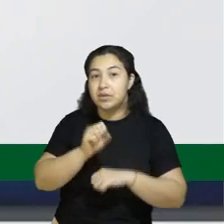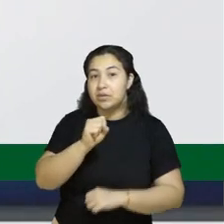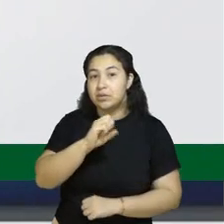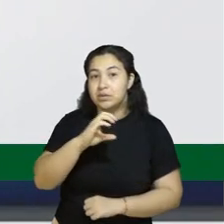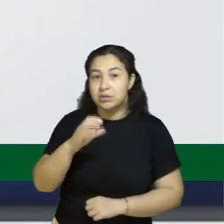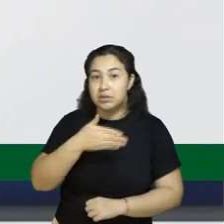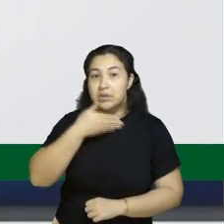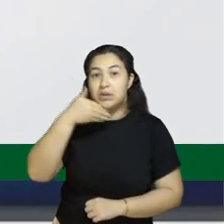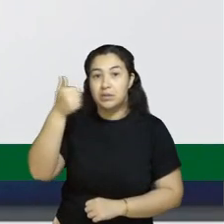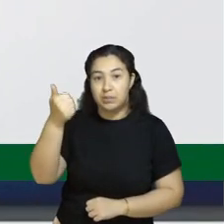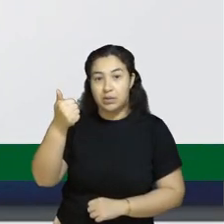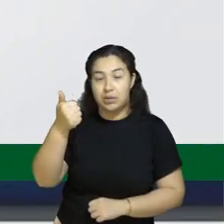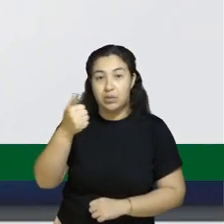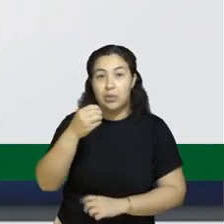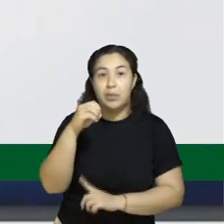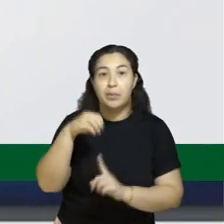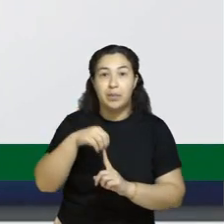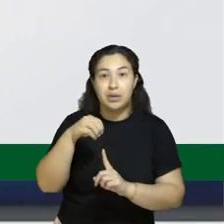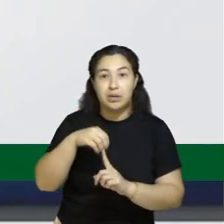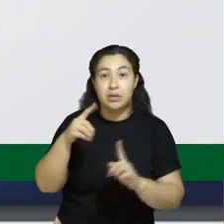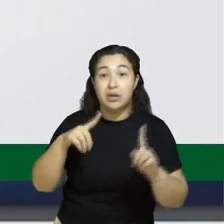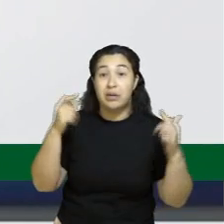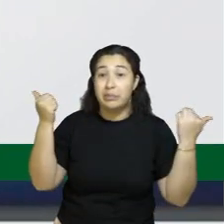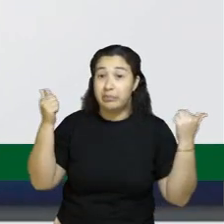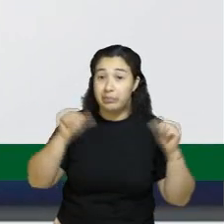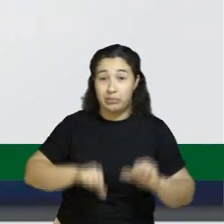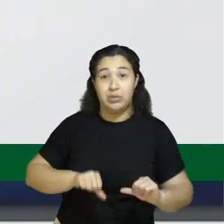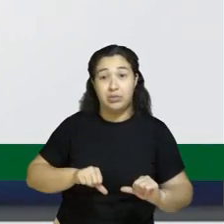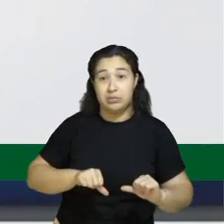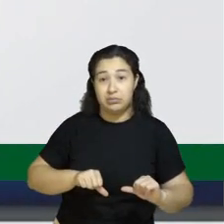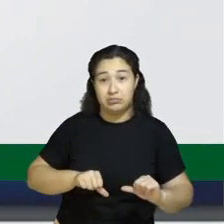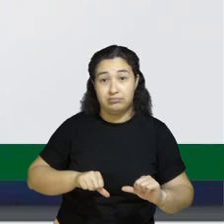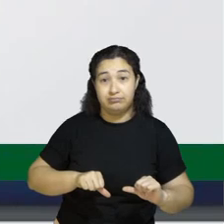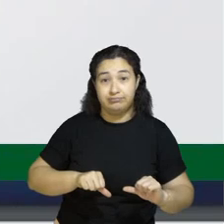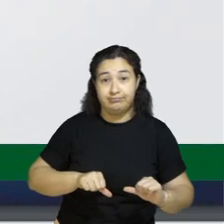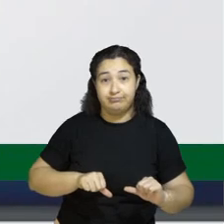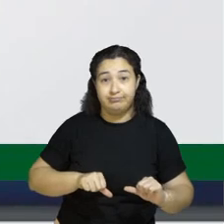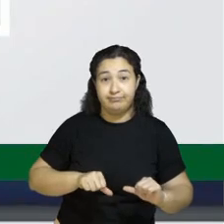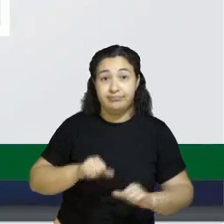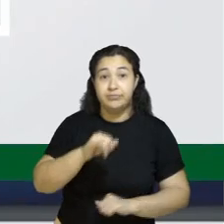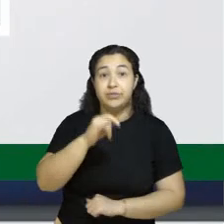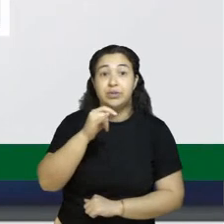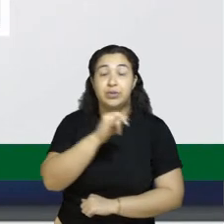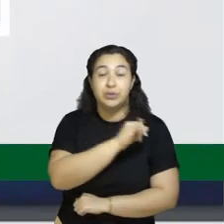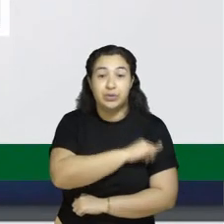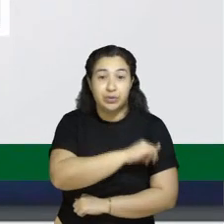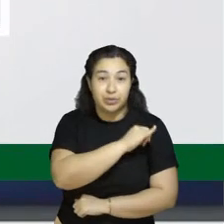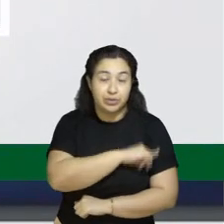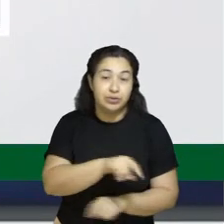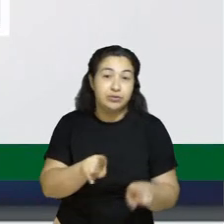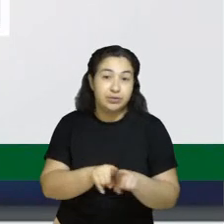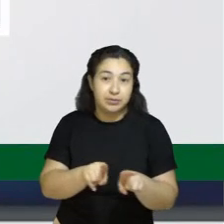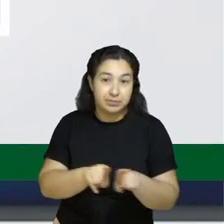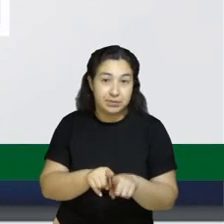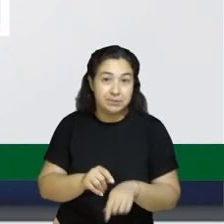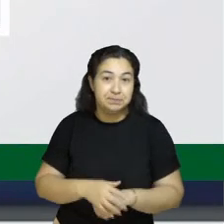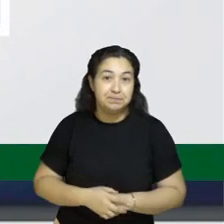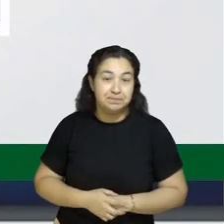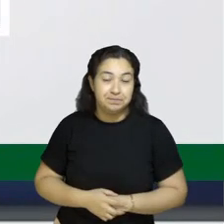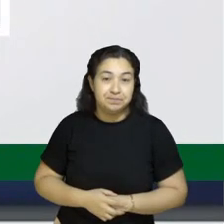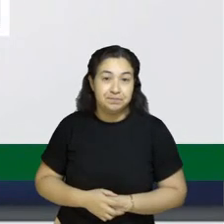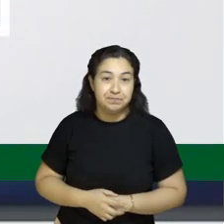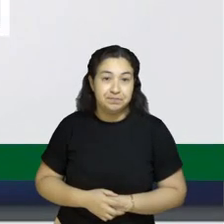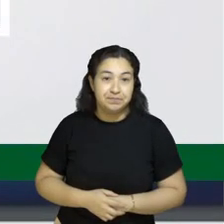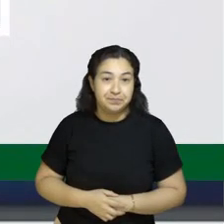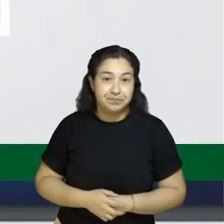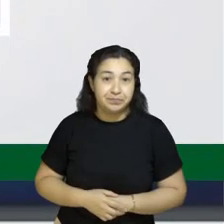Paulo melhorou, o Paraná piorou. O Paraná piorou e o Rio de Janeiro também piorou nas estaduais. Aqui nós